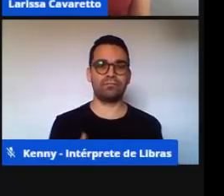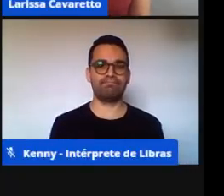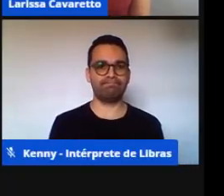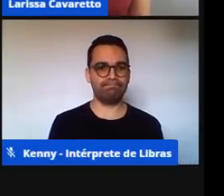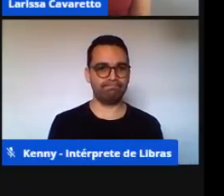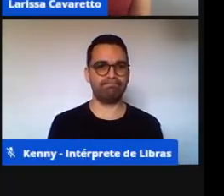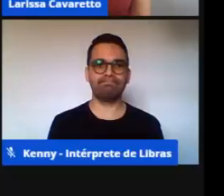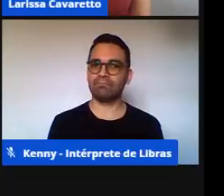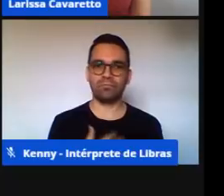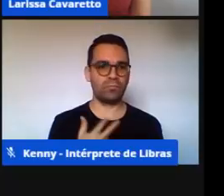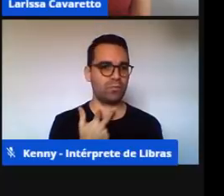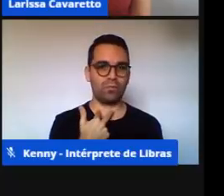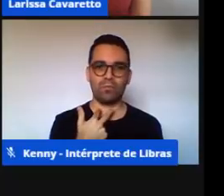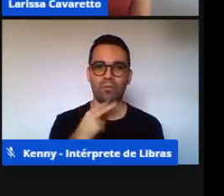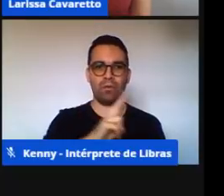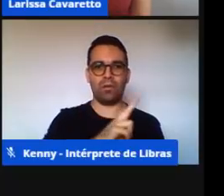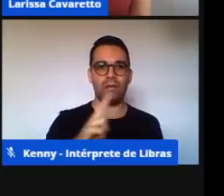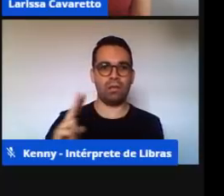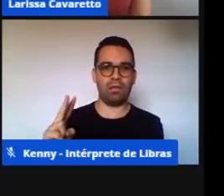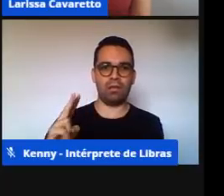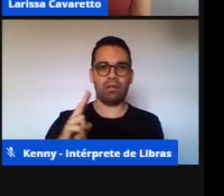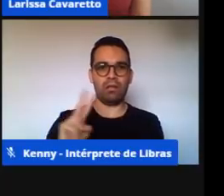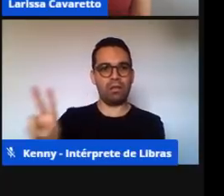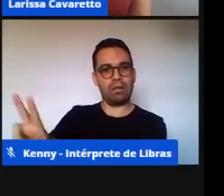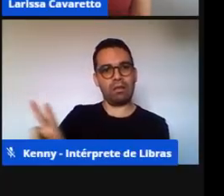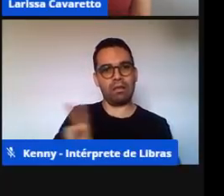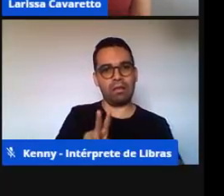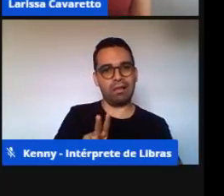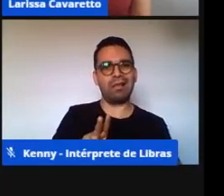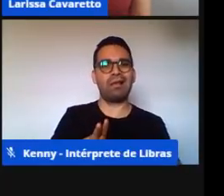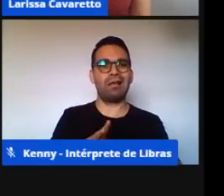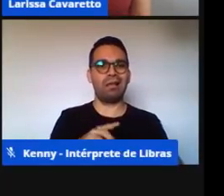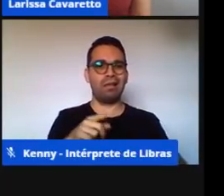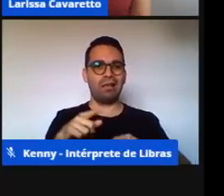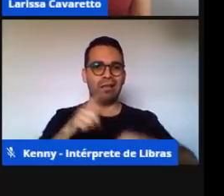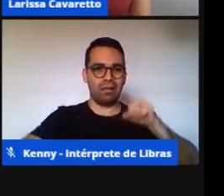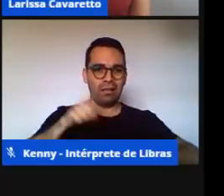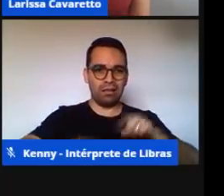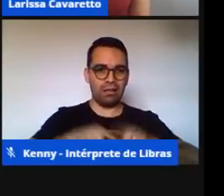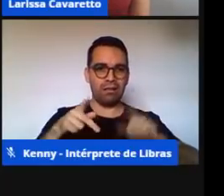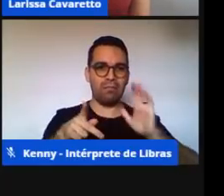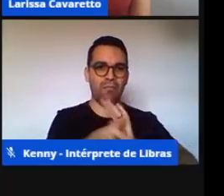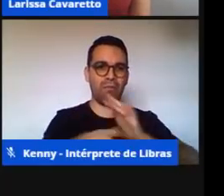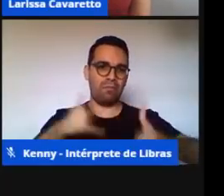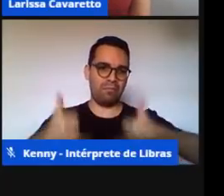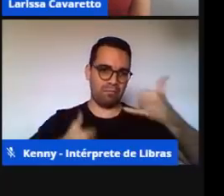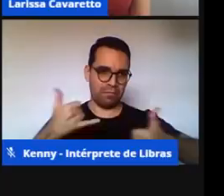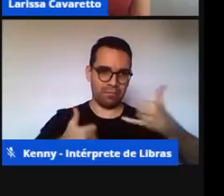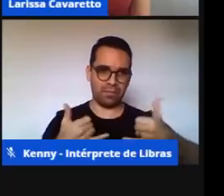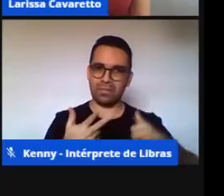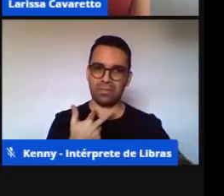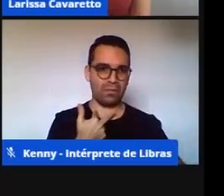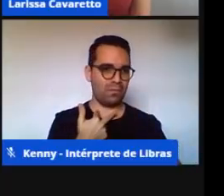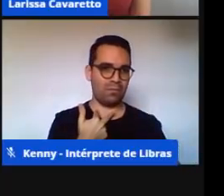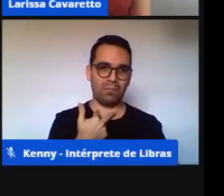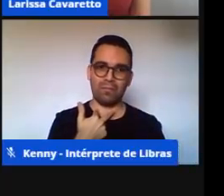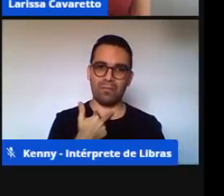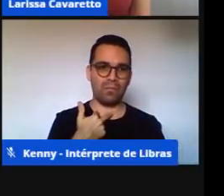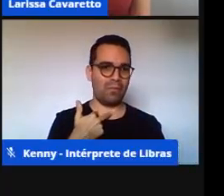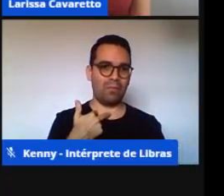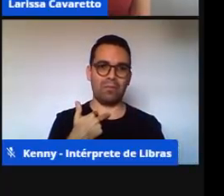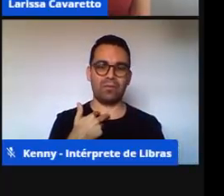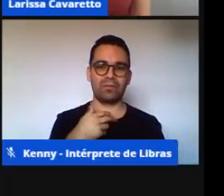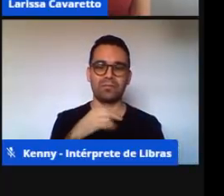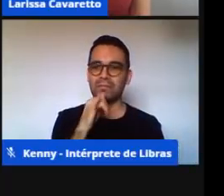ser compartilhados. E os brinquedos, eles têm que ser de material que dê para se limpar, né? Então, brinquedos de pelúcia, por